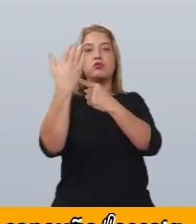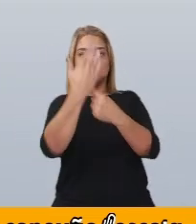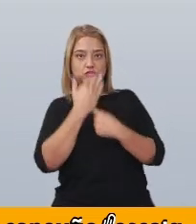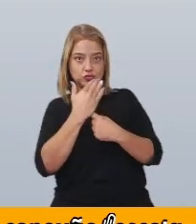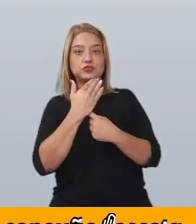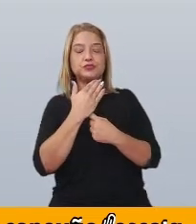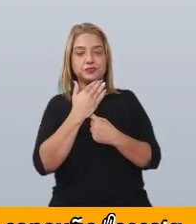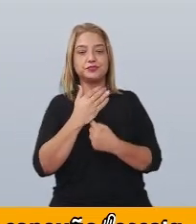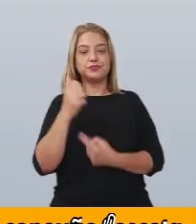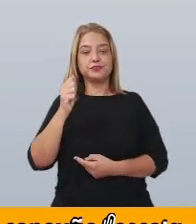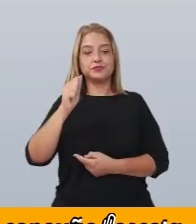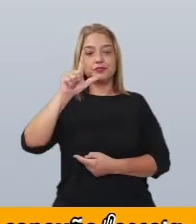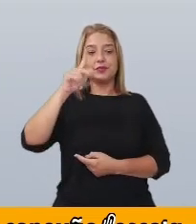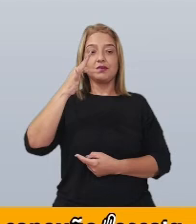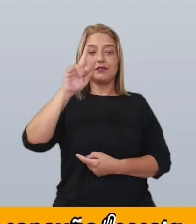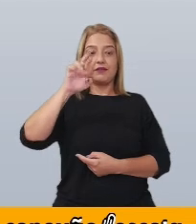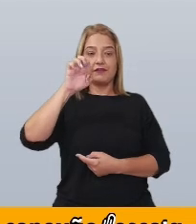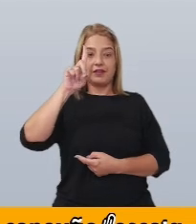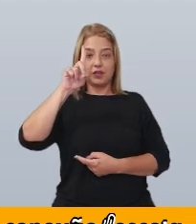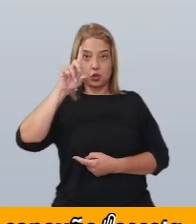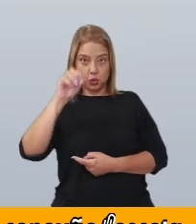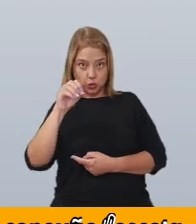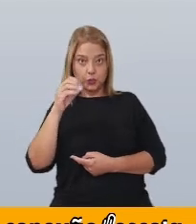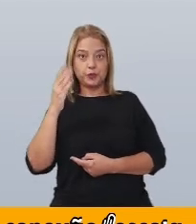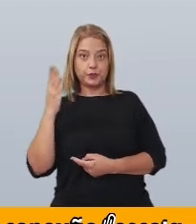Alfredo Mariano da Silva,